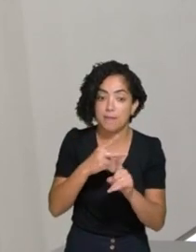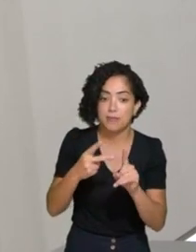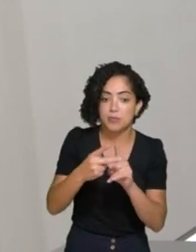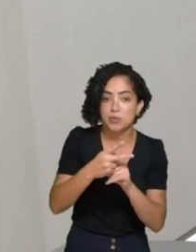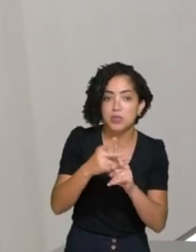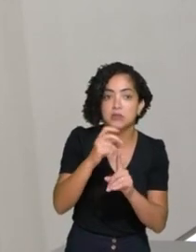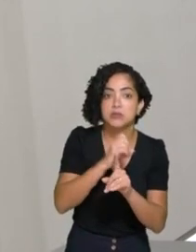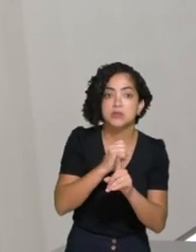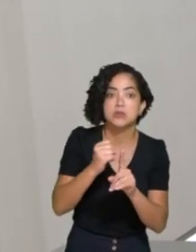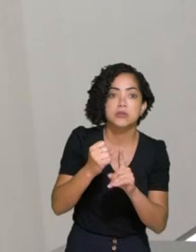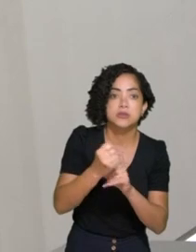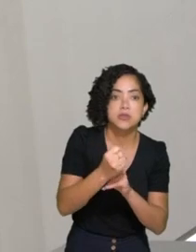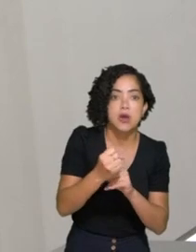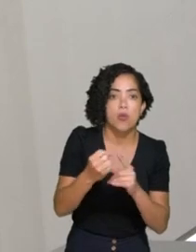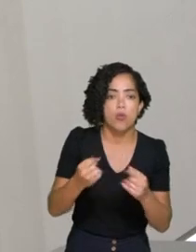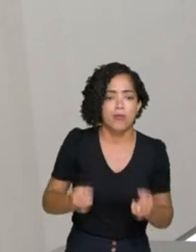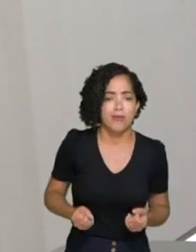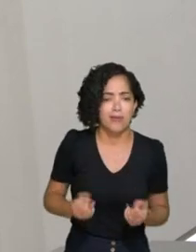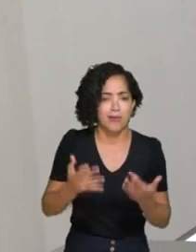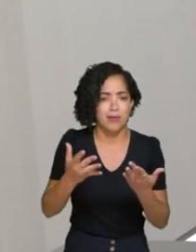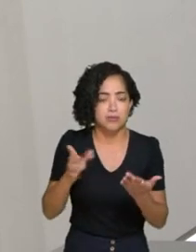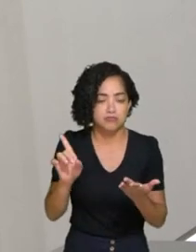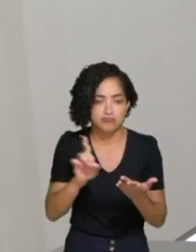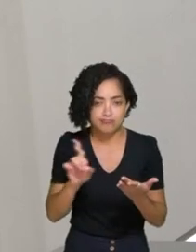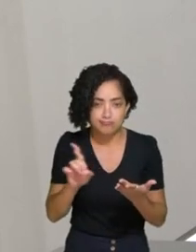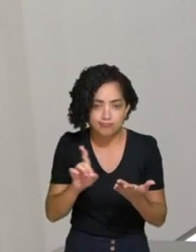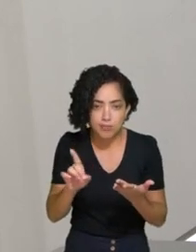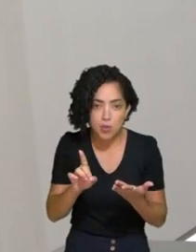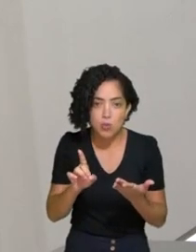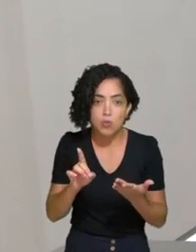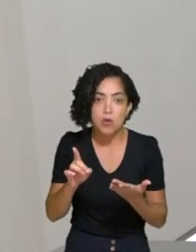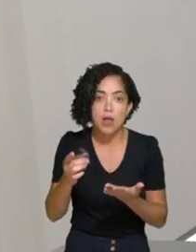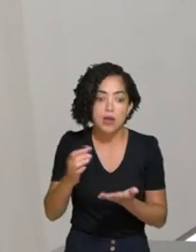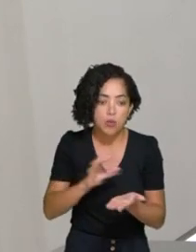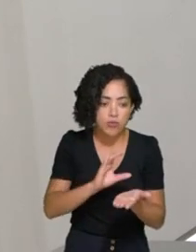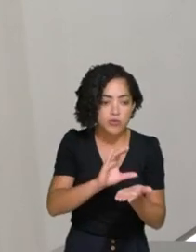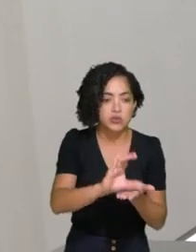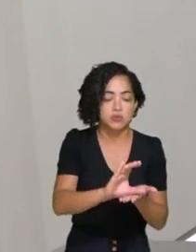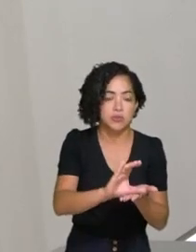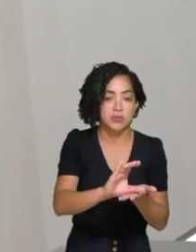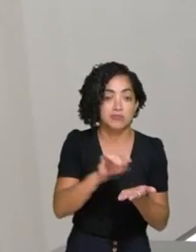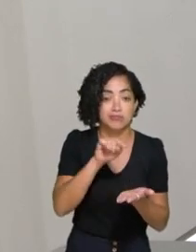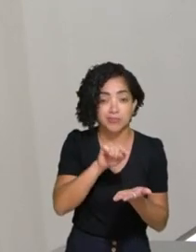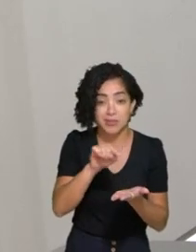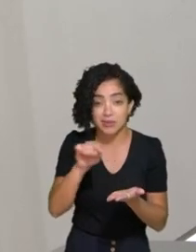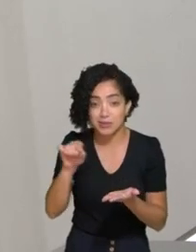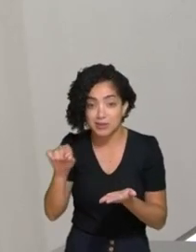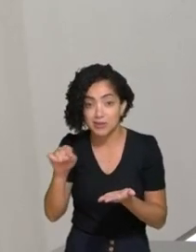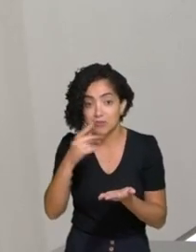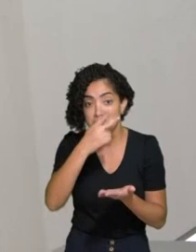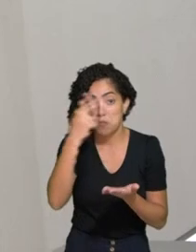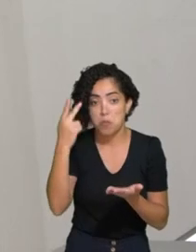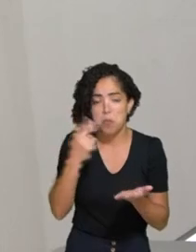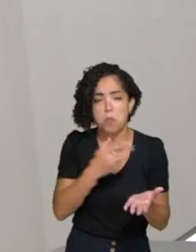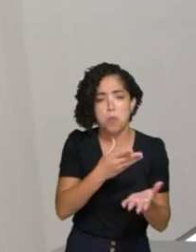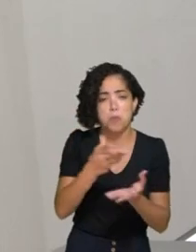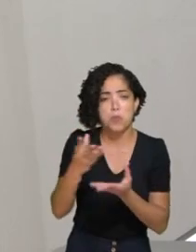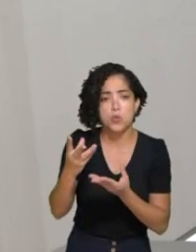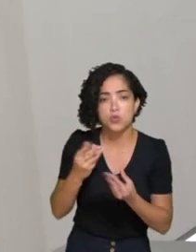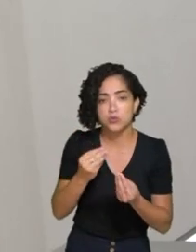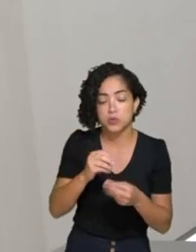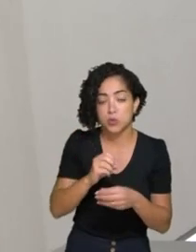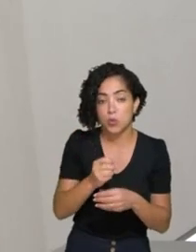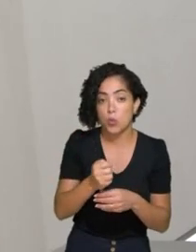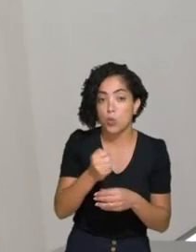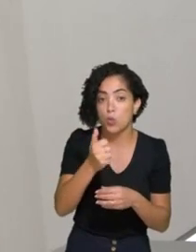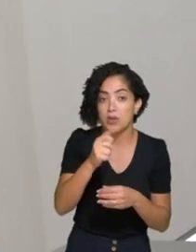é um gasto, é um investimento, porque ali tem muitas pessoas, são quase 5 milhões de